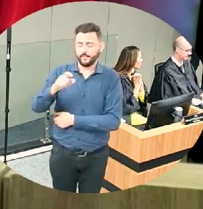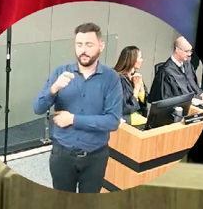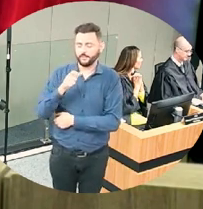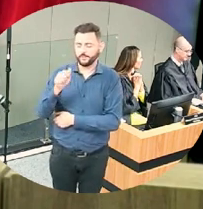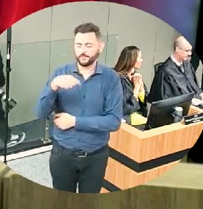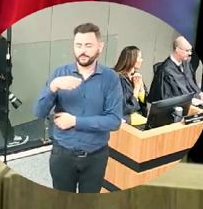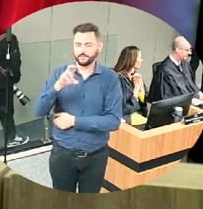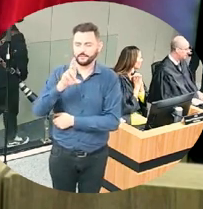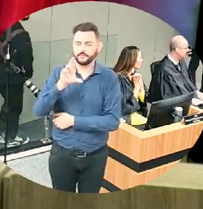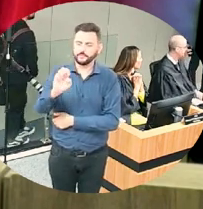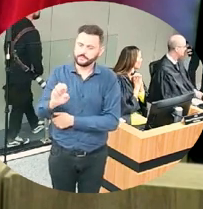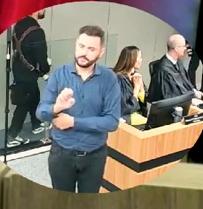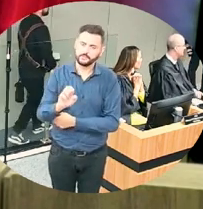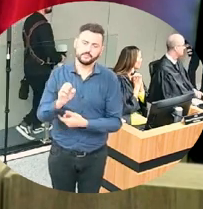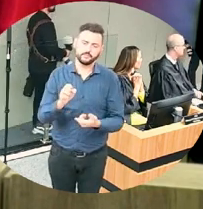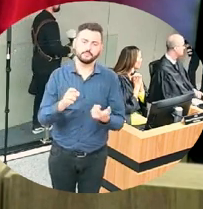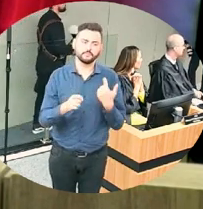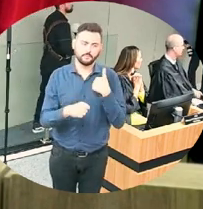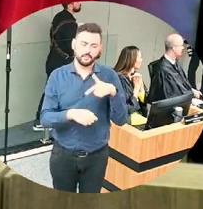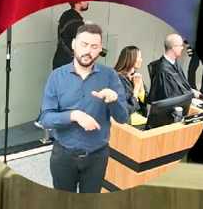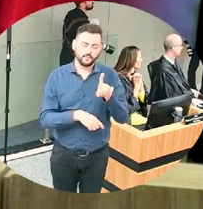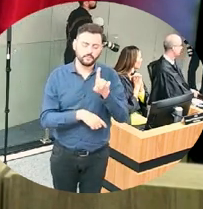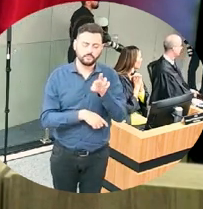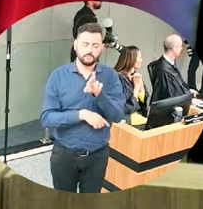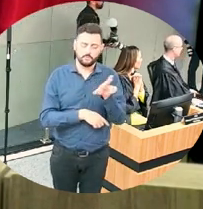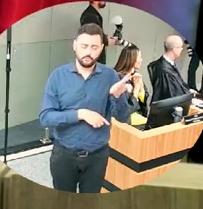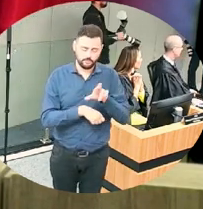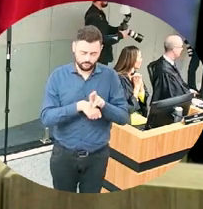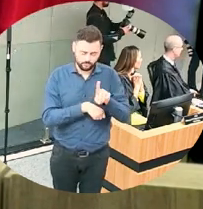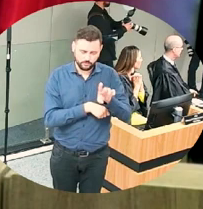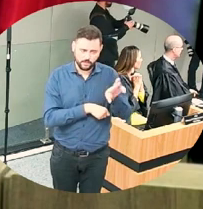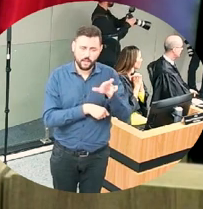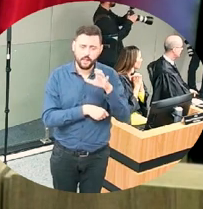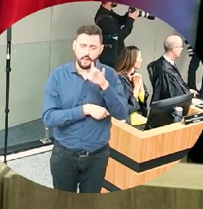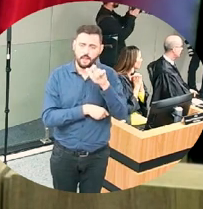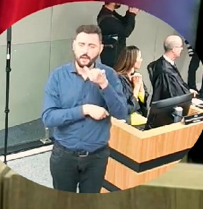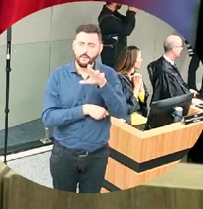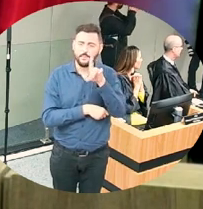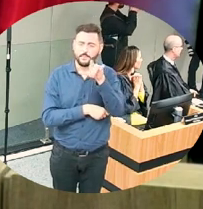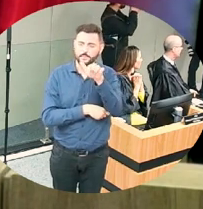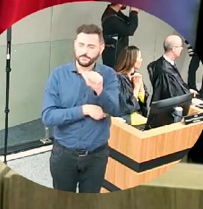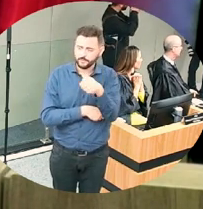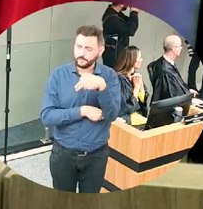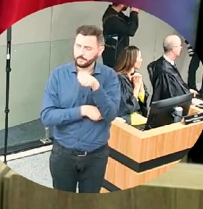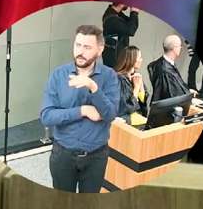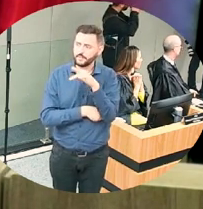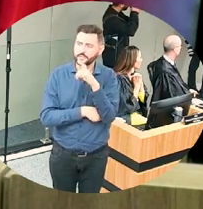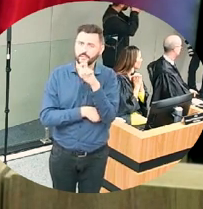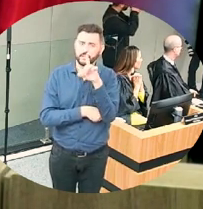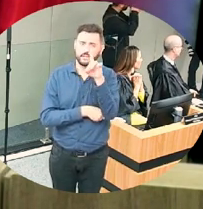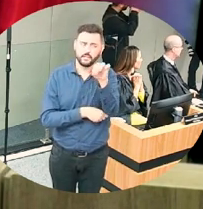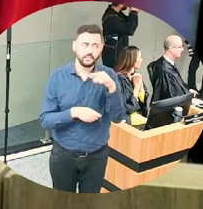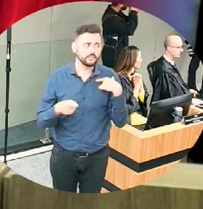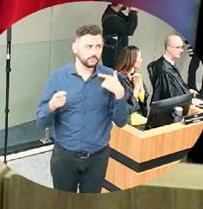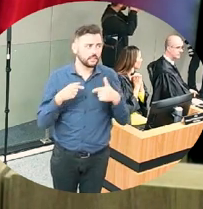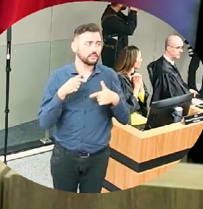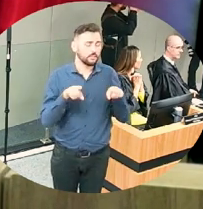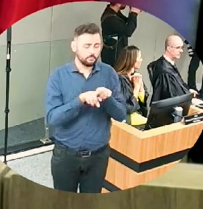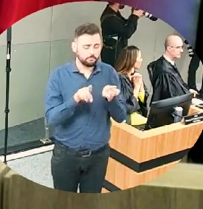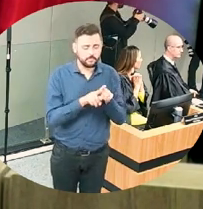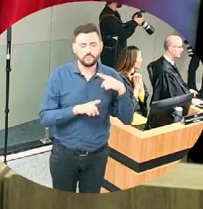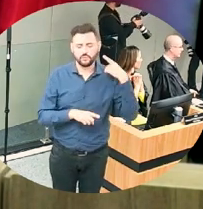Desembargador de narte Machado e d Cláudia Prudêncio na pessoa de quem também estendo meus cumprimentos a todos os advogados e